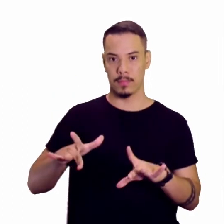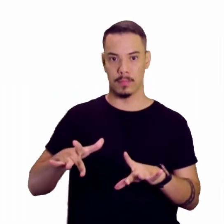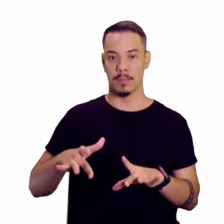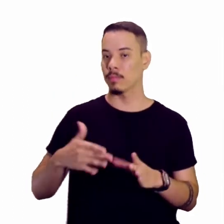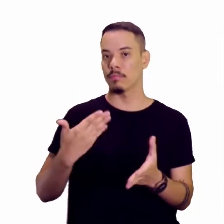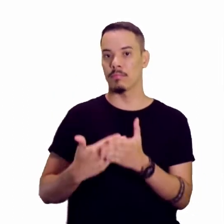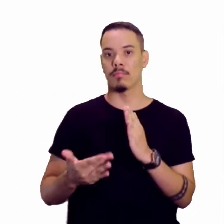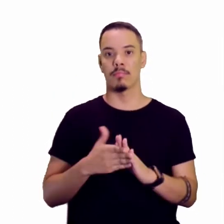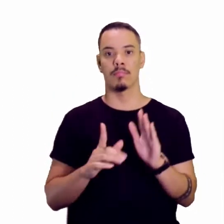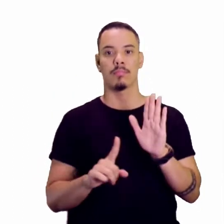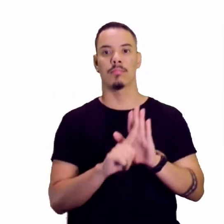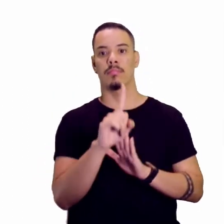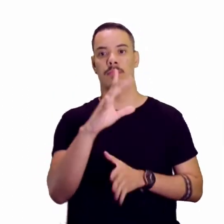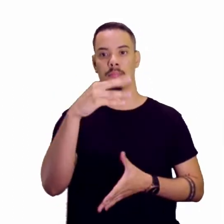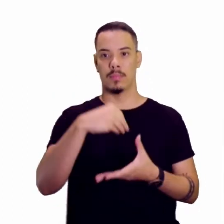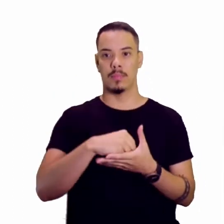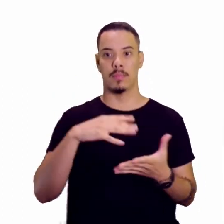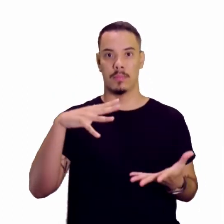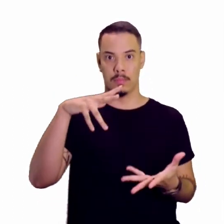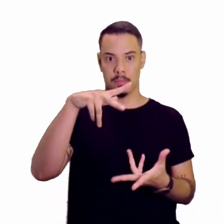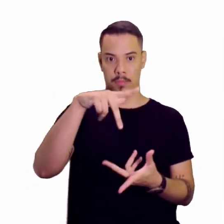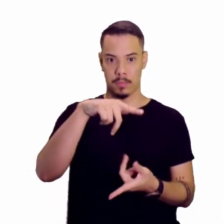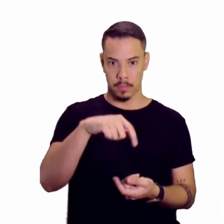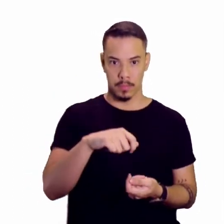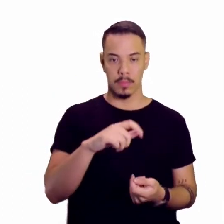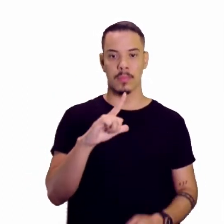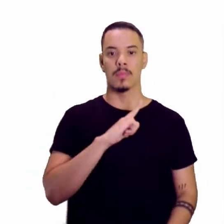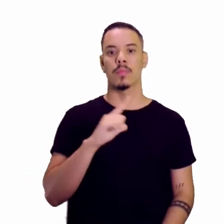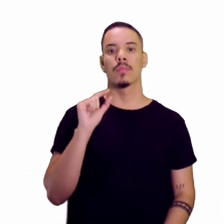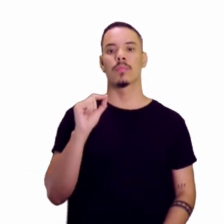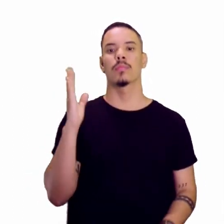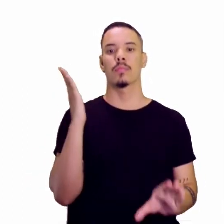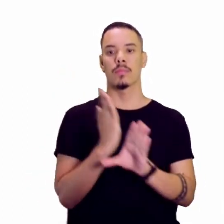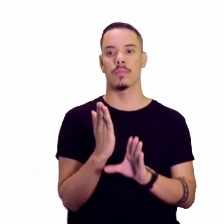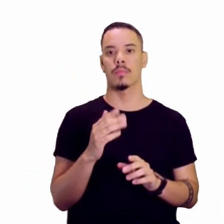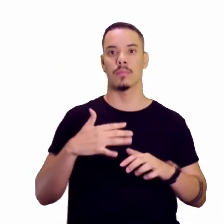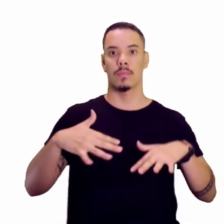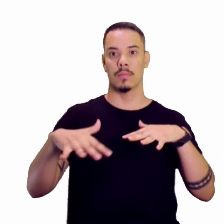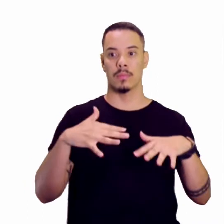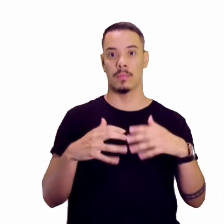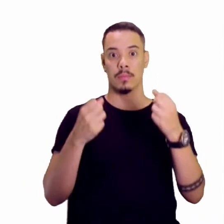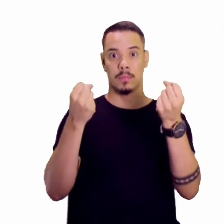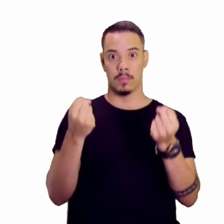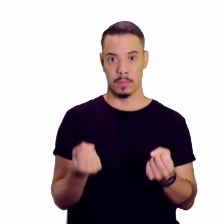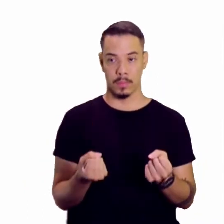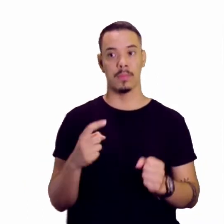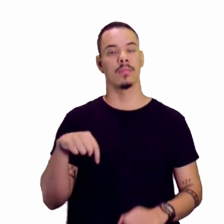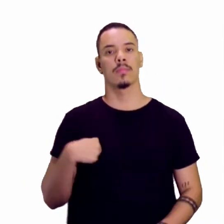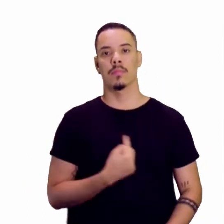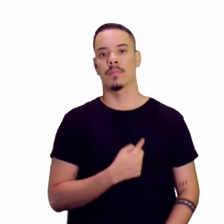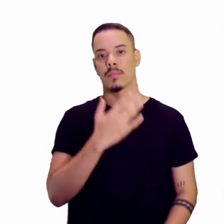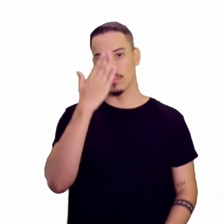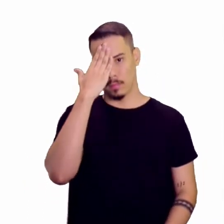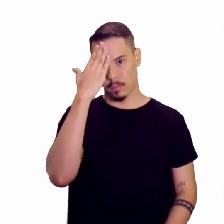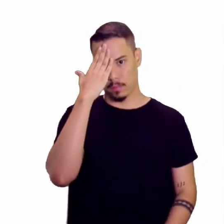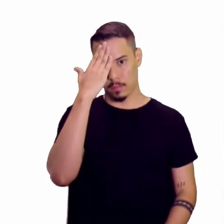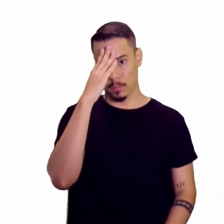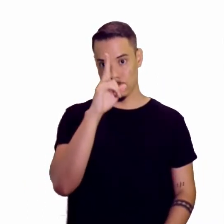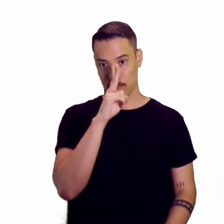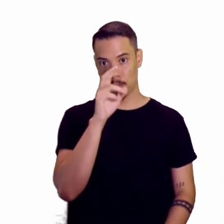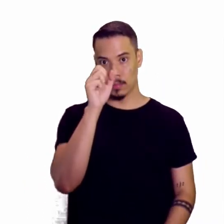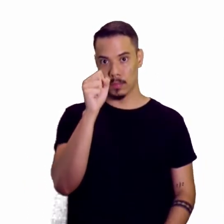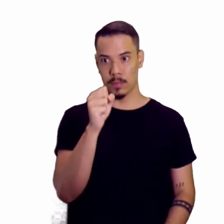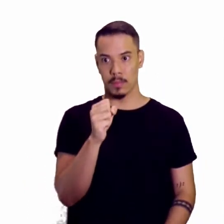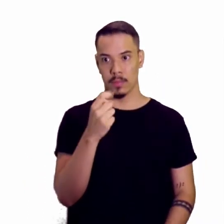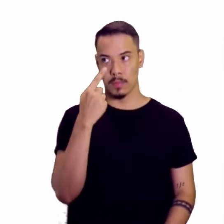altura sobre a superfície da Terra, ele cairá devido à ação de seu peso. Então, nós sabemos que a força-peso,